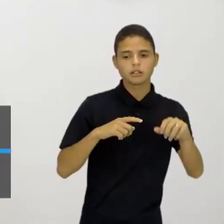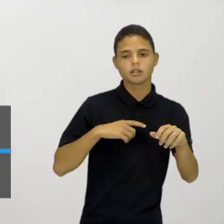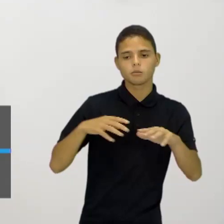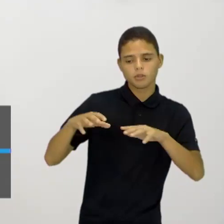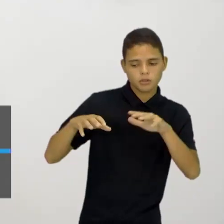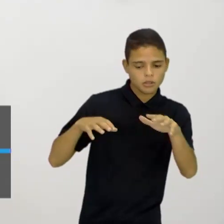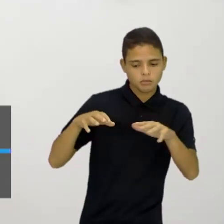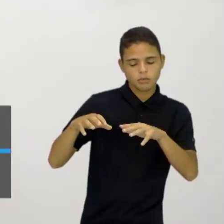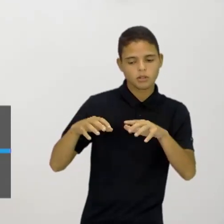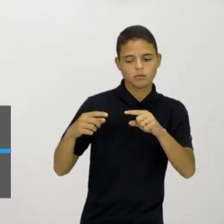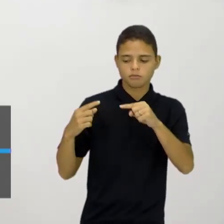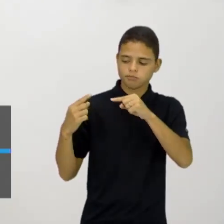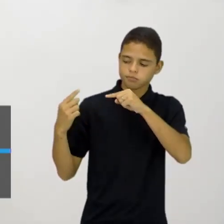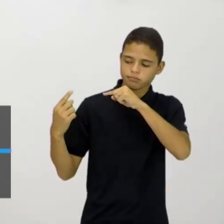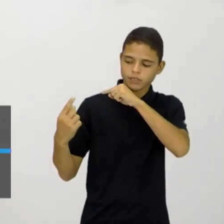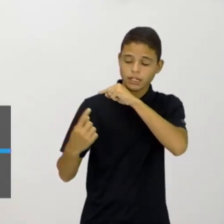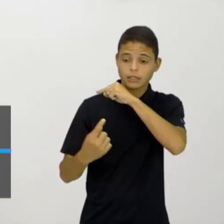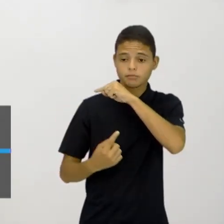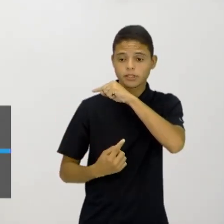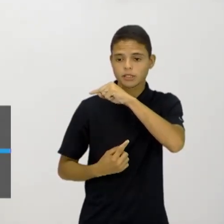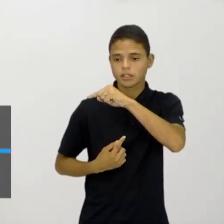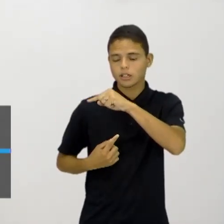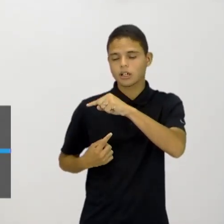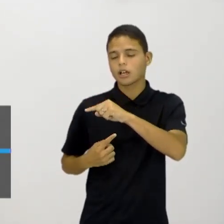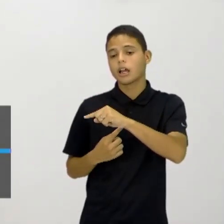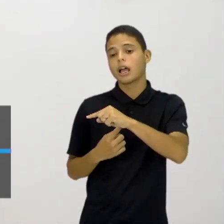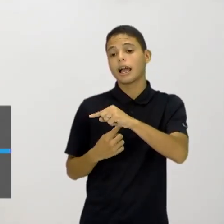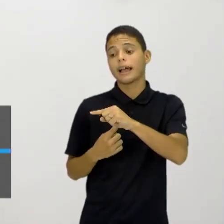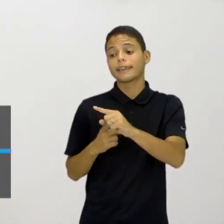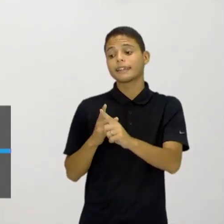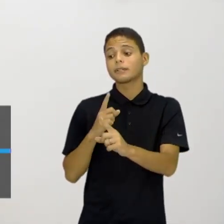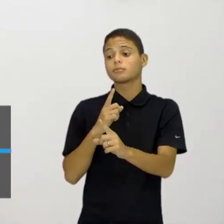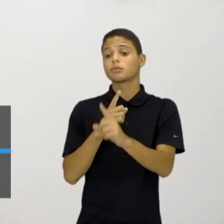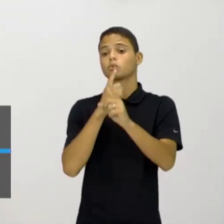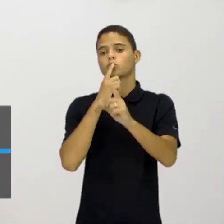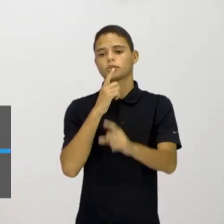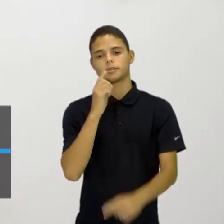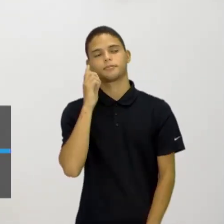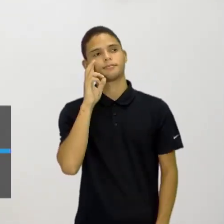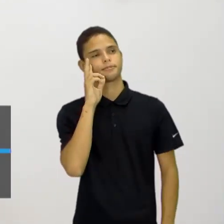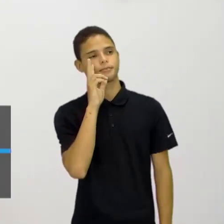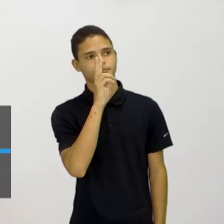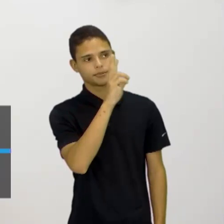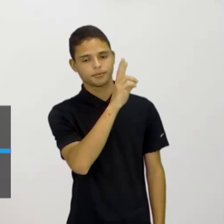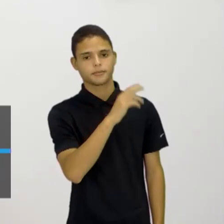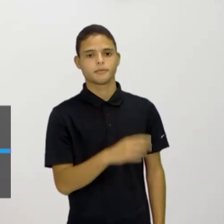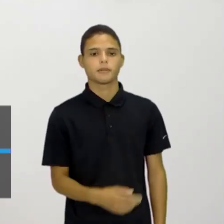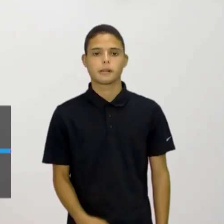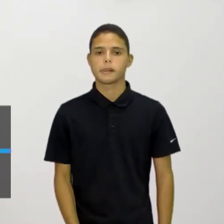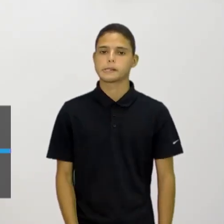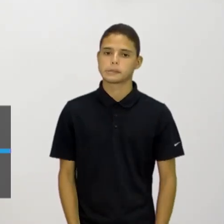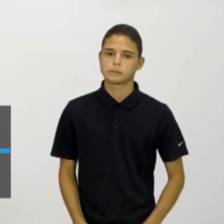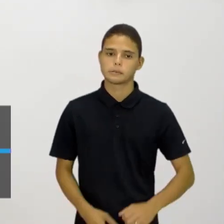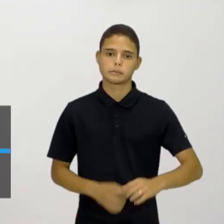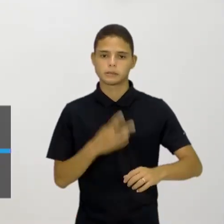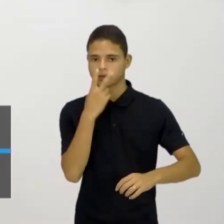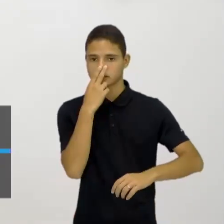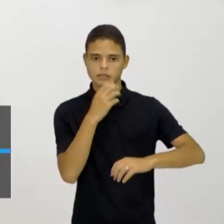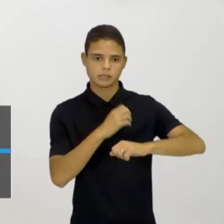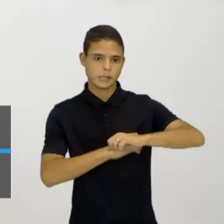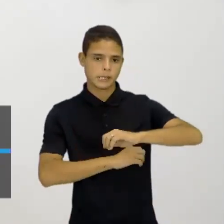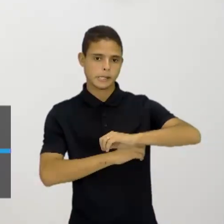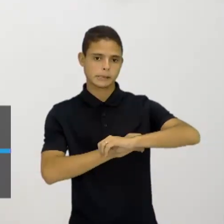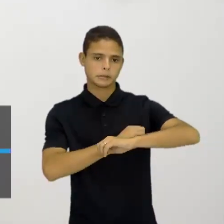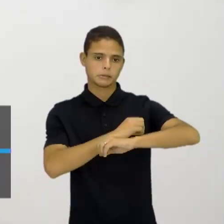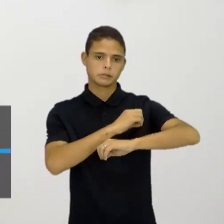girando permite que você veja o sol em alguns momentos e plantando da montanha mas na verdade a